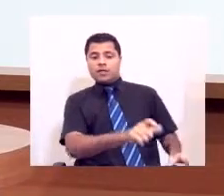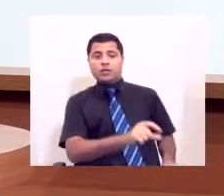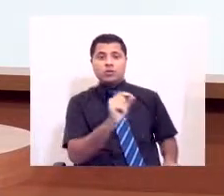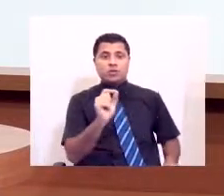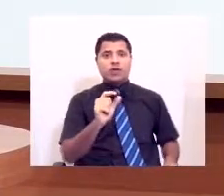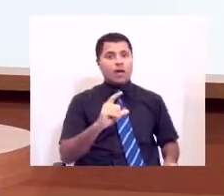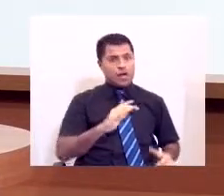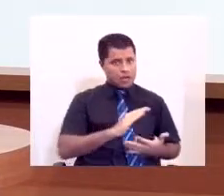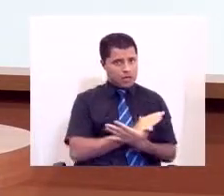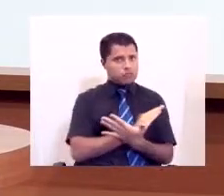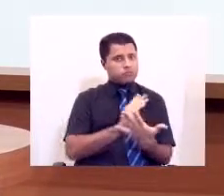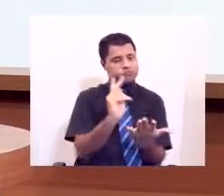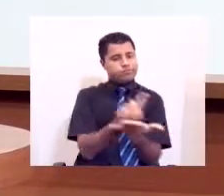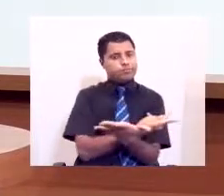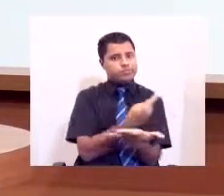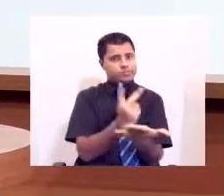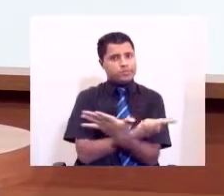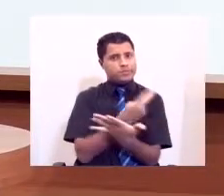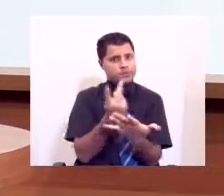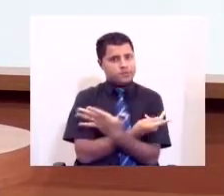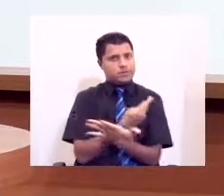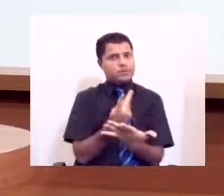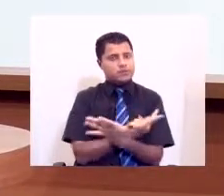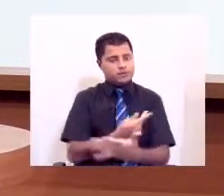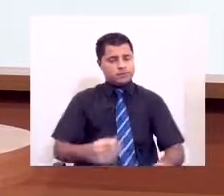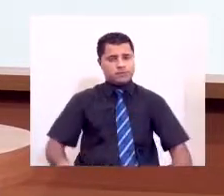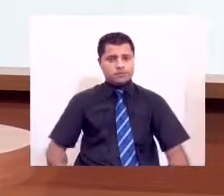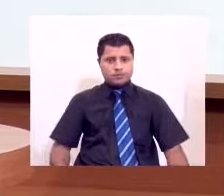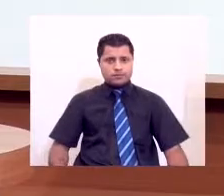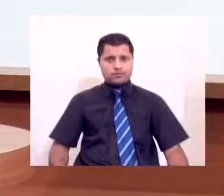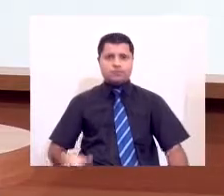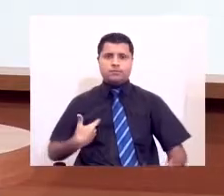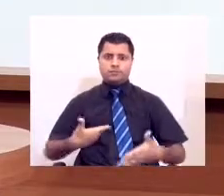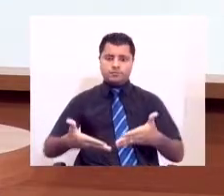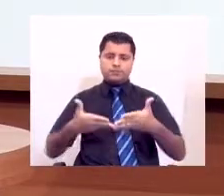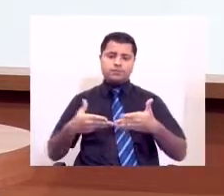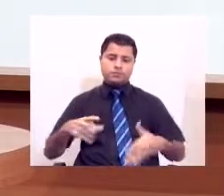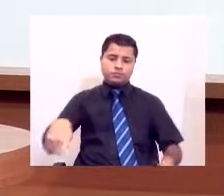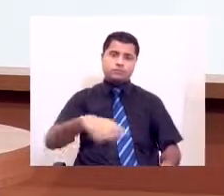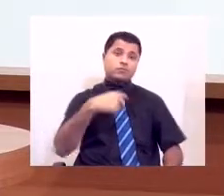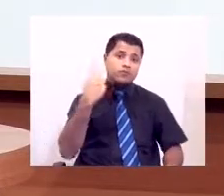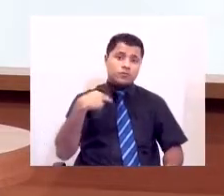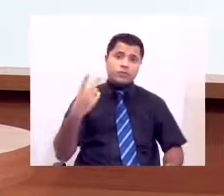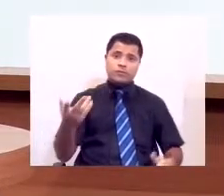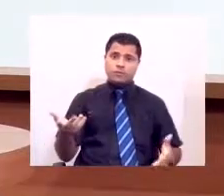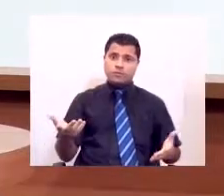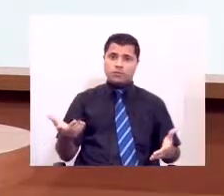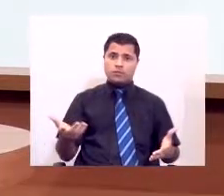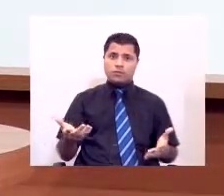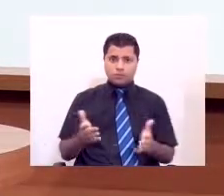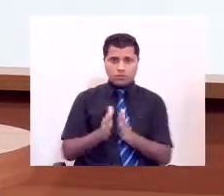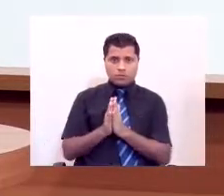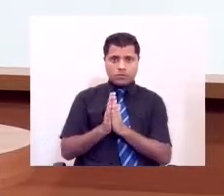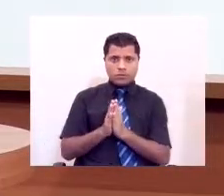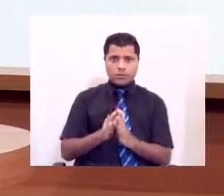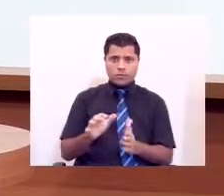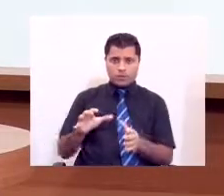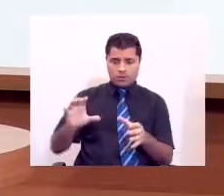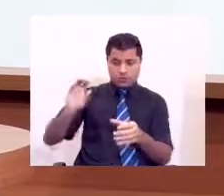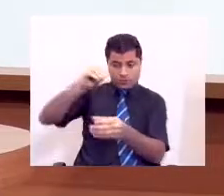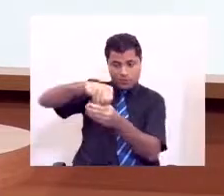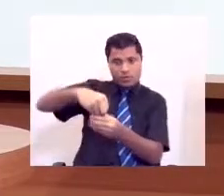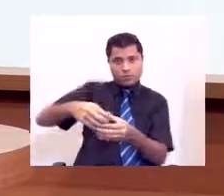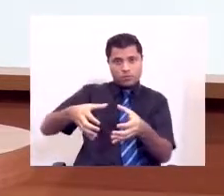coisas indevidas. Pediria aos vereadores e, se possível, aos vereadores da Comissão de